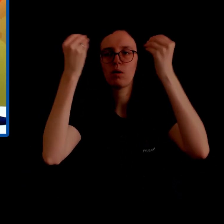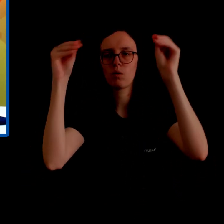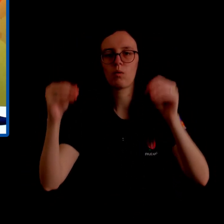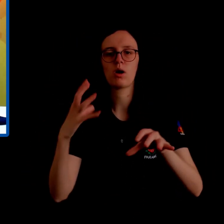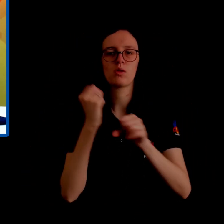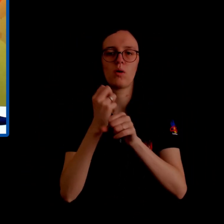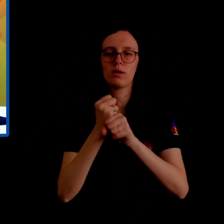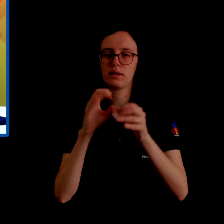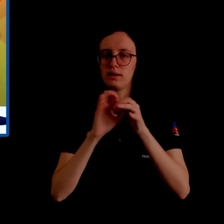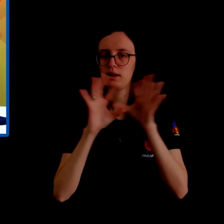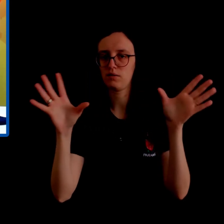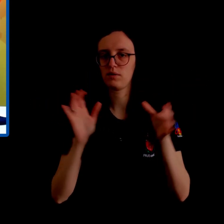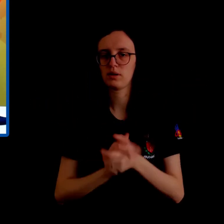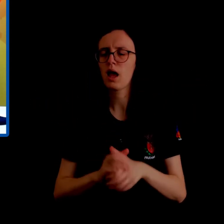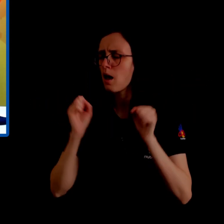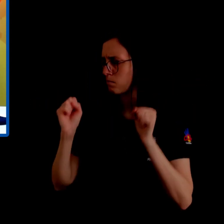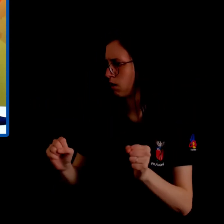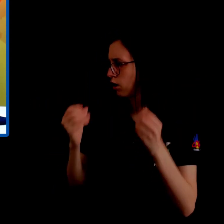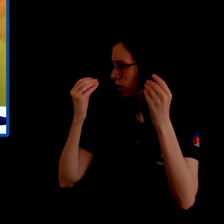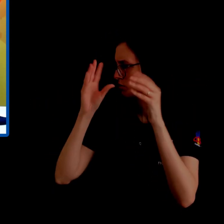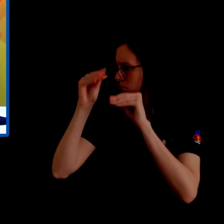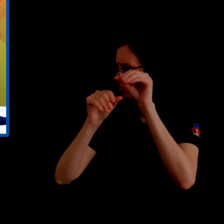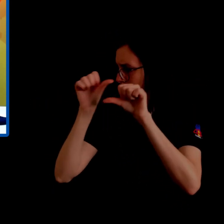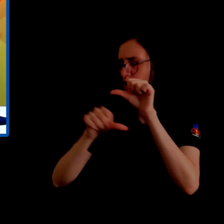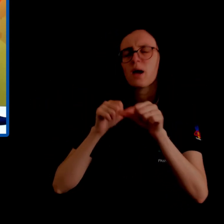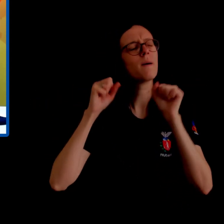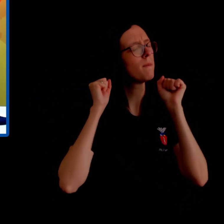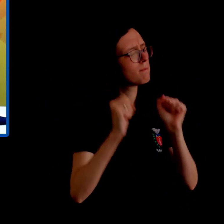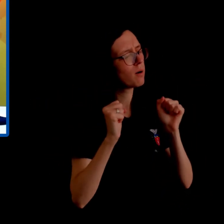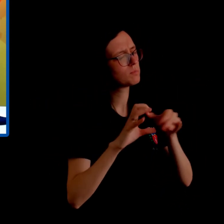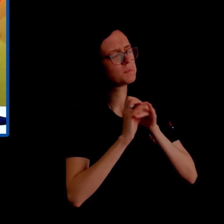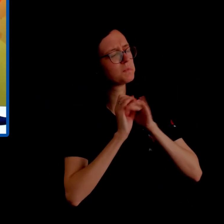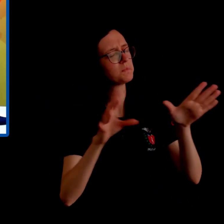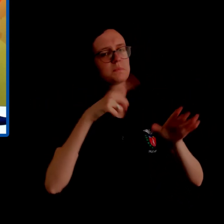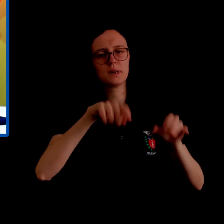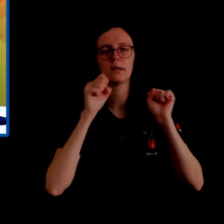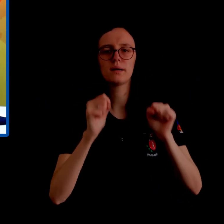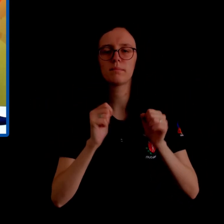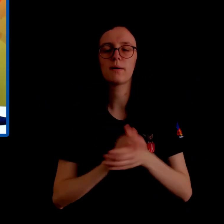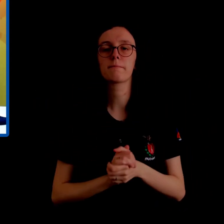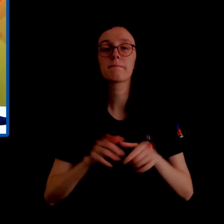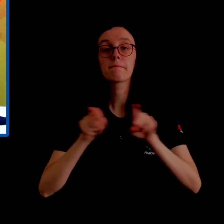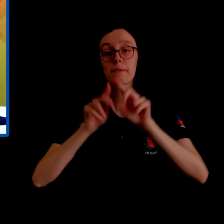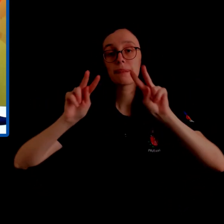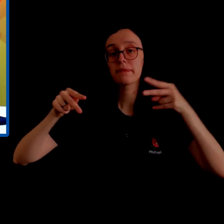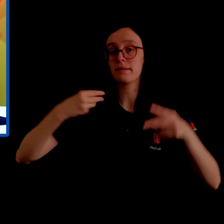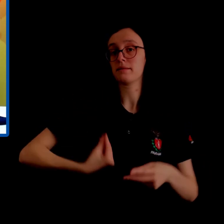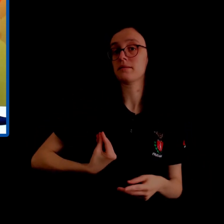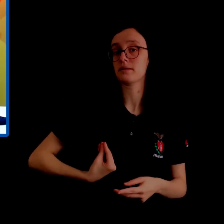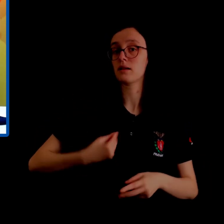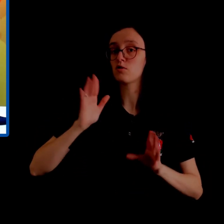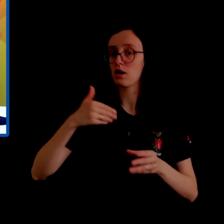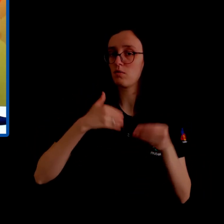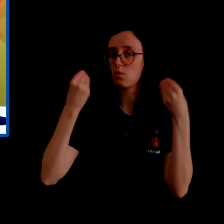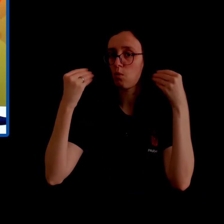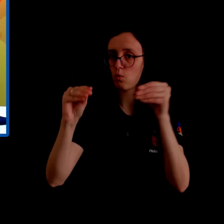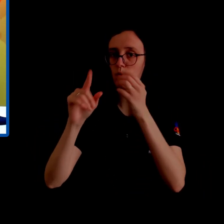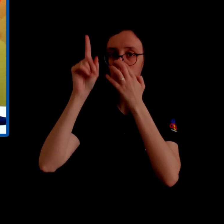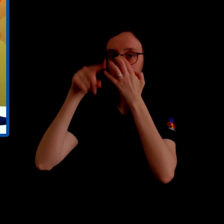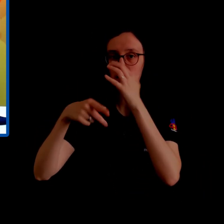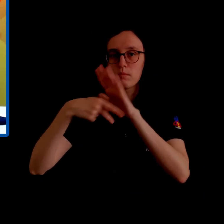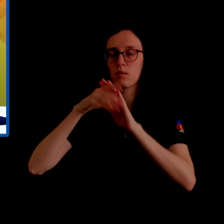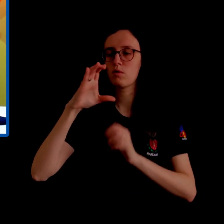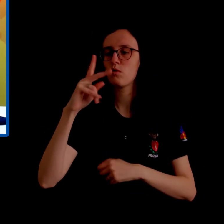vocês quiserem, tá? Podem editar. Podem fazer o que vocês quiserem. Aí o link da planilha está aqui, já coloquei aqui no